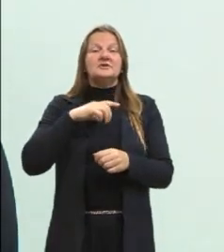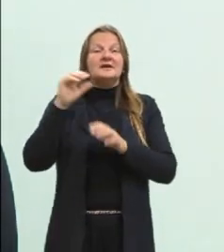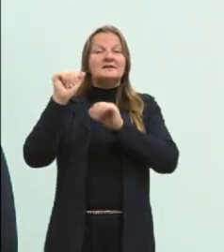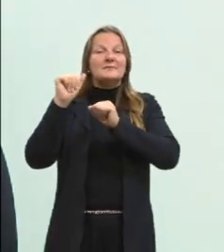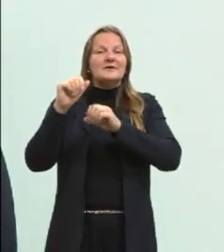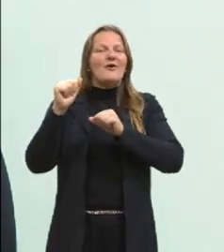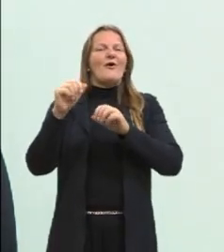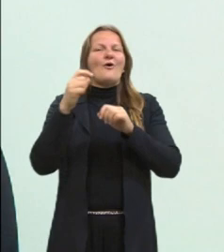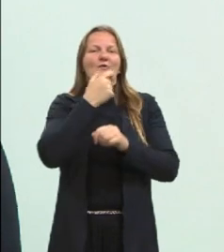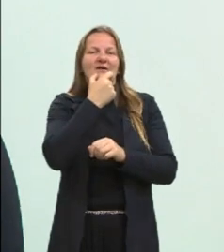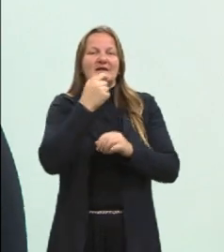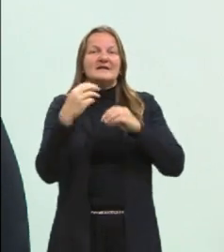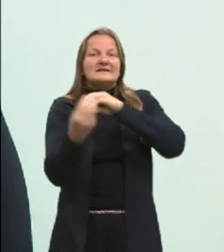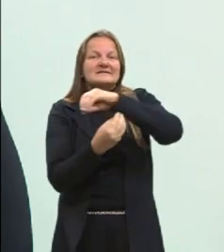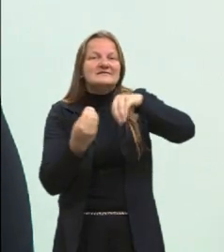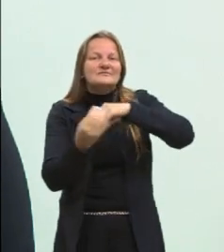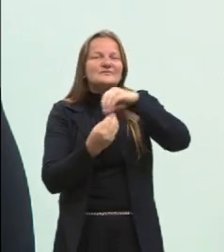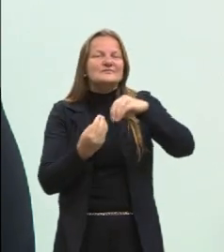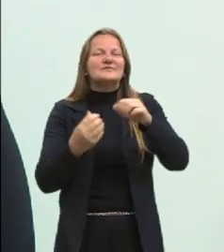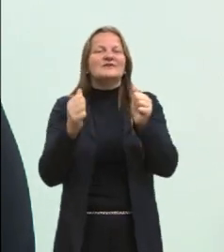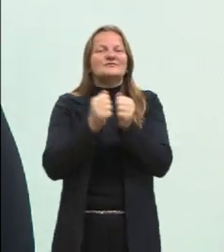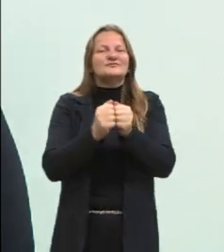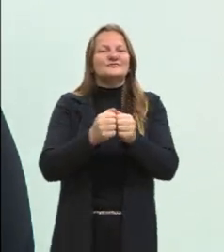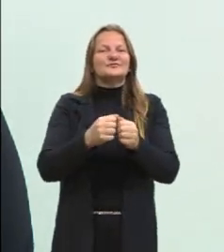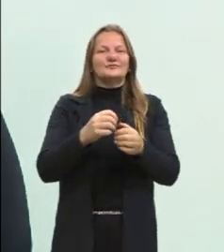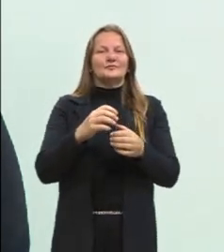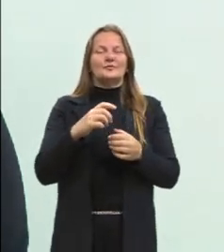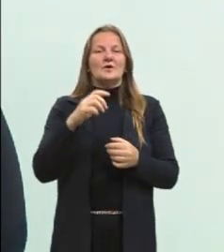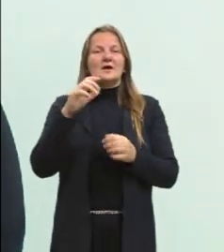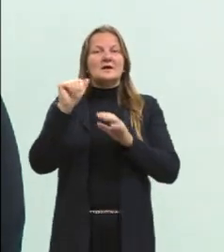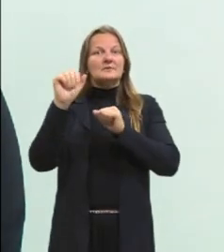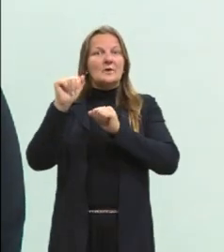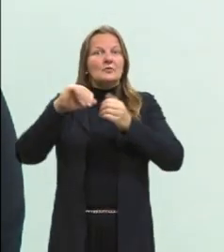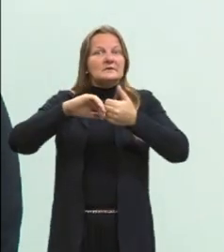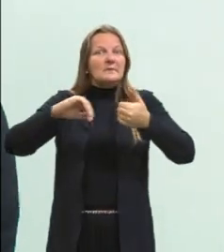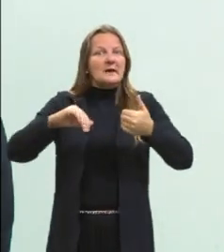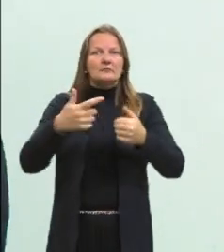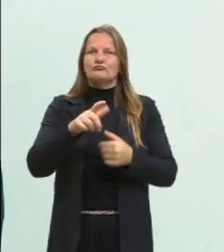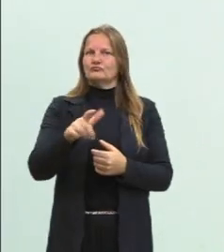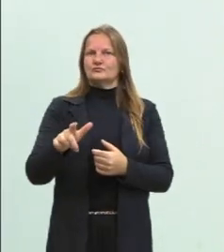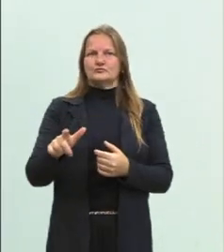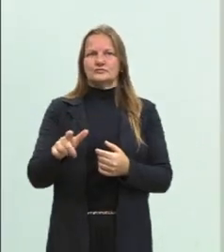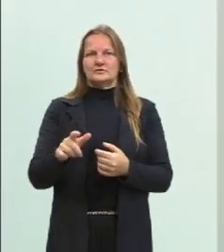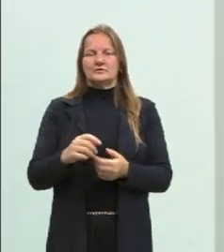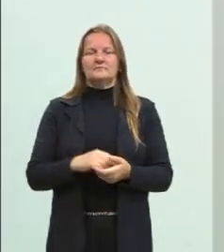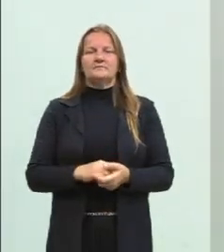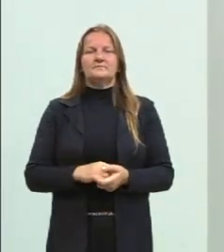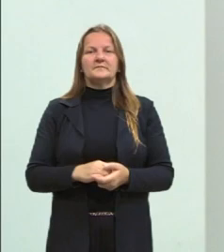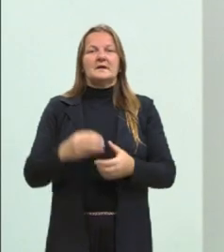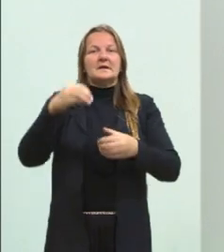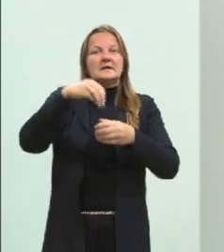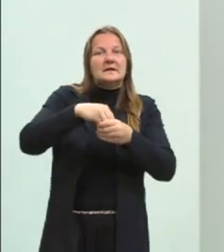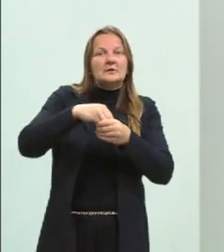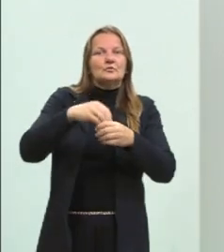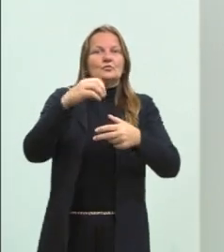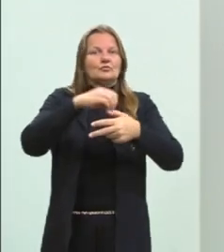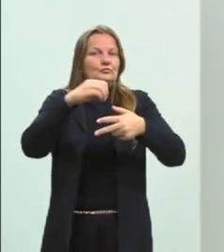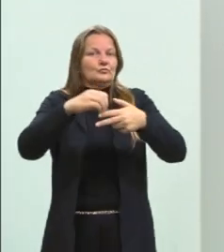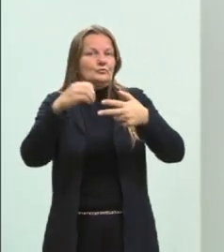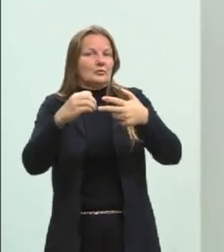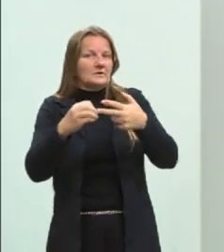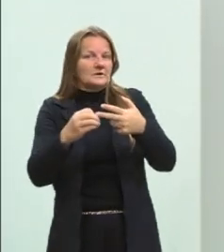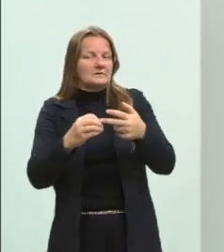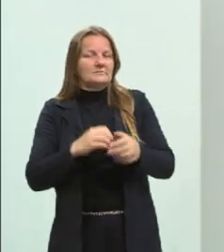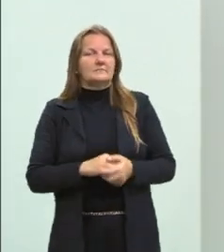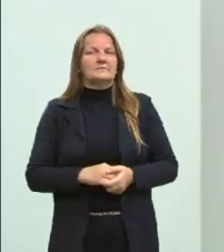ainda o inglês como componente individual nem a língua espanhola como componente individual dentro da variação do